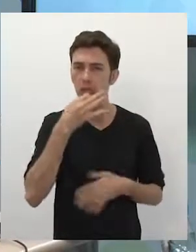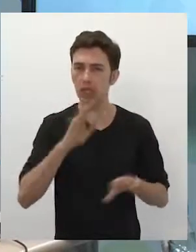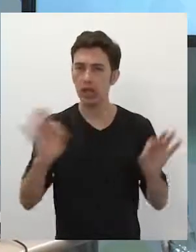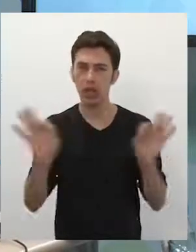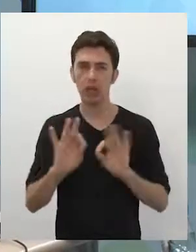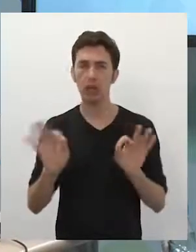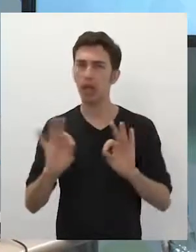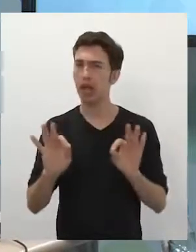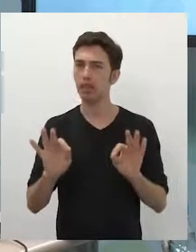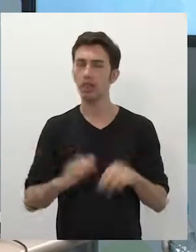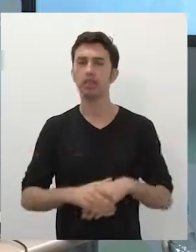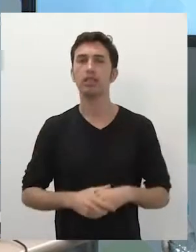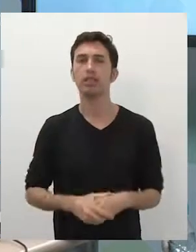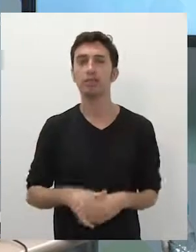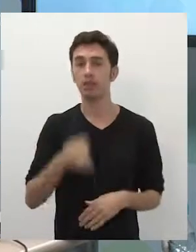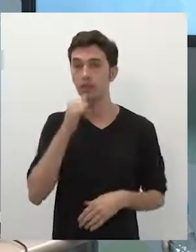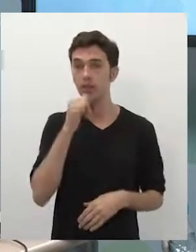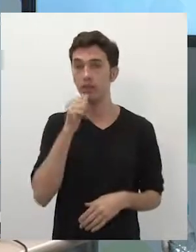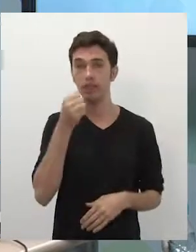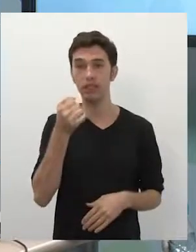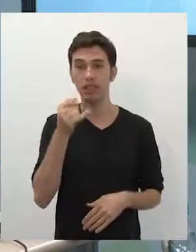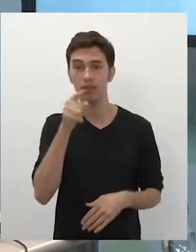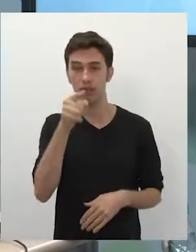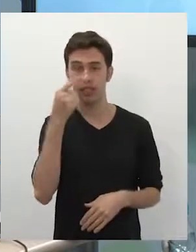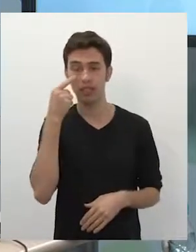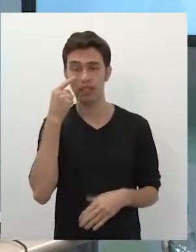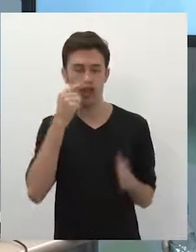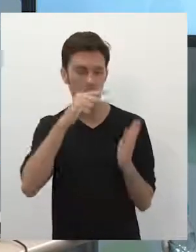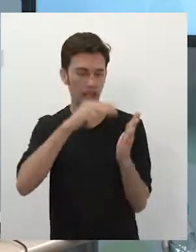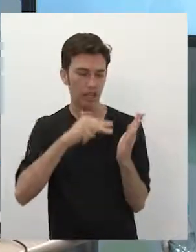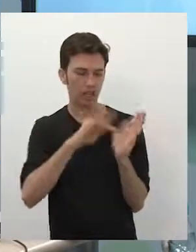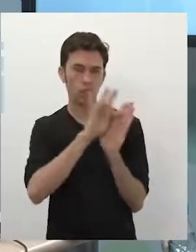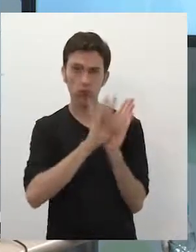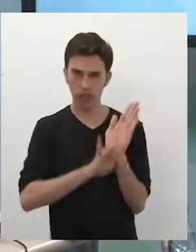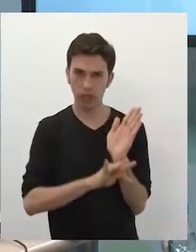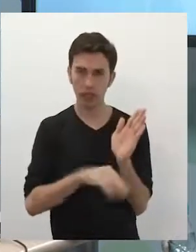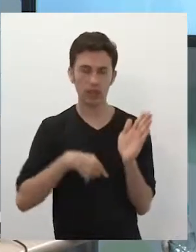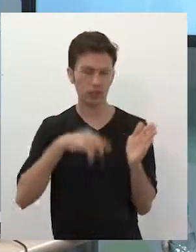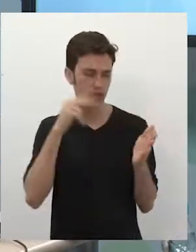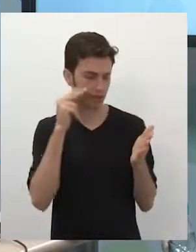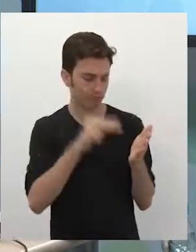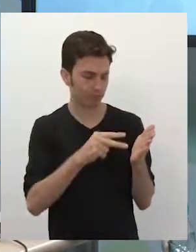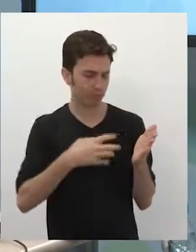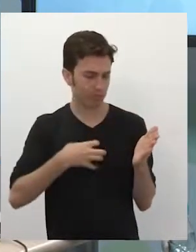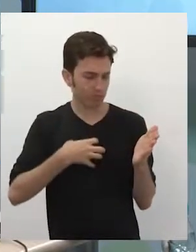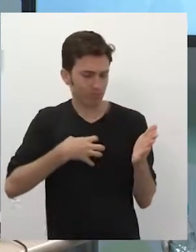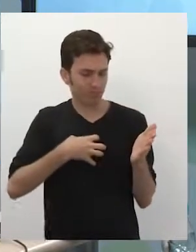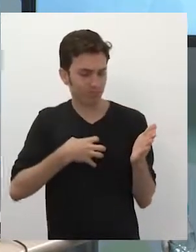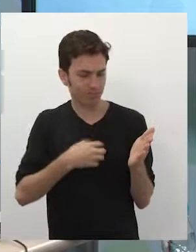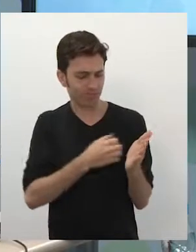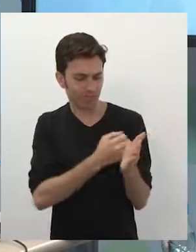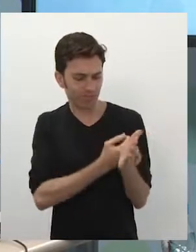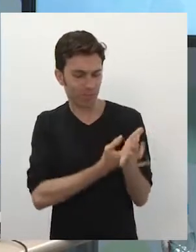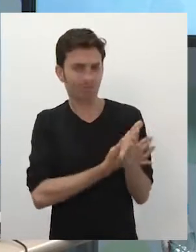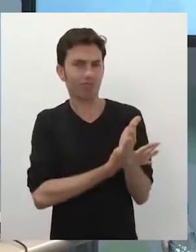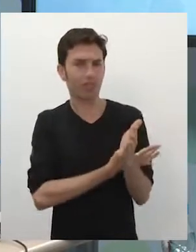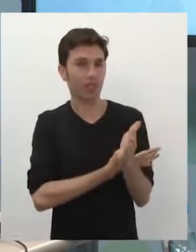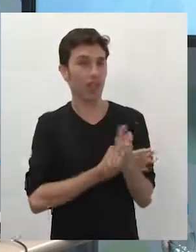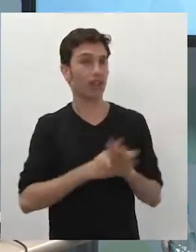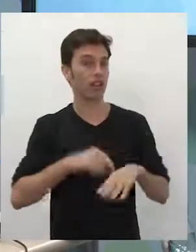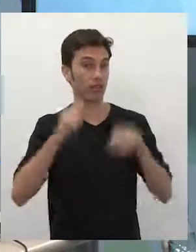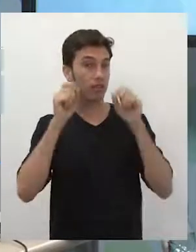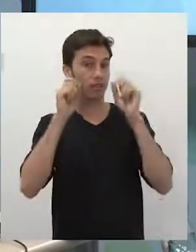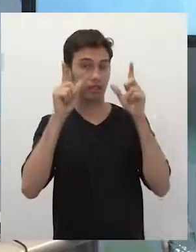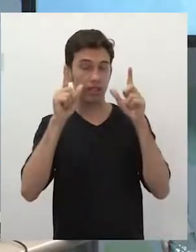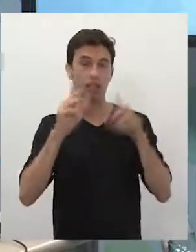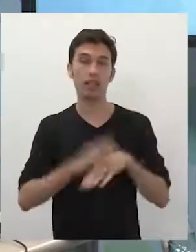que esse texto que você está lendo está mexendo muito com a emoção, né? O modo como essa informação está sendo divulgada, fique atento e,